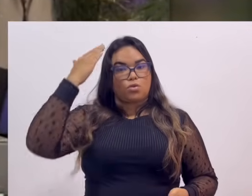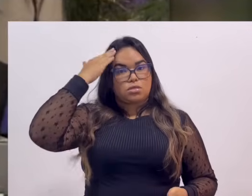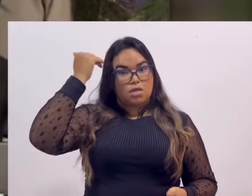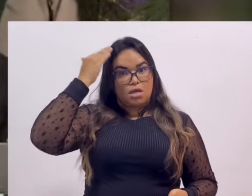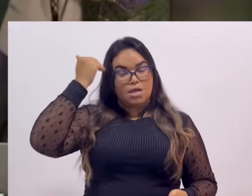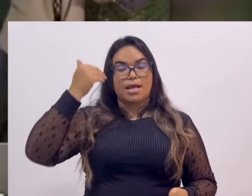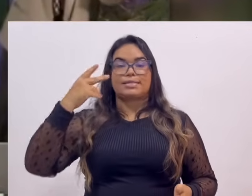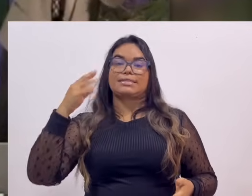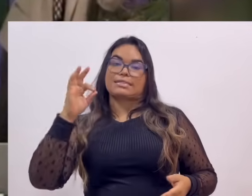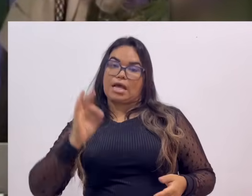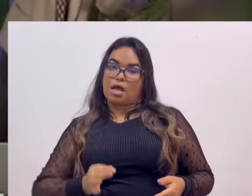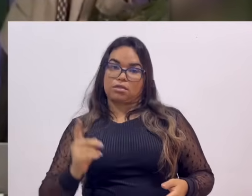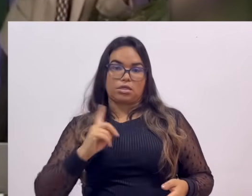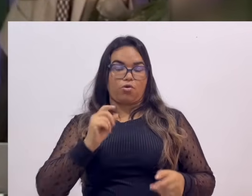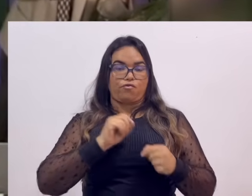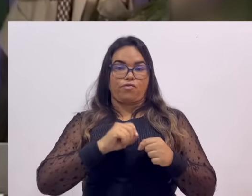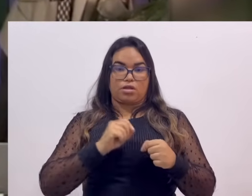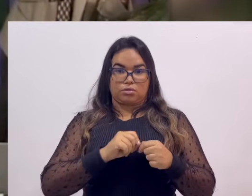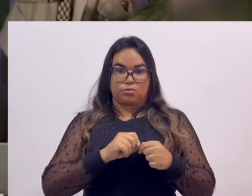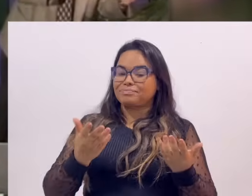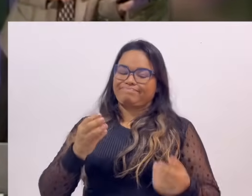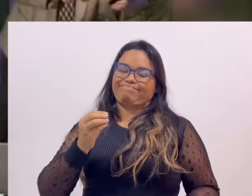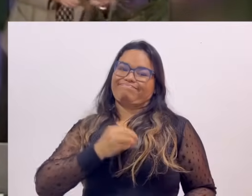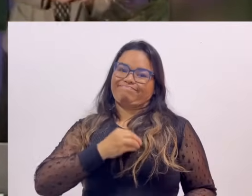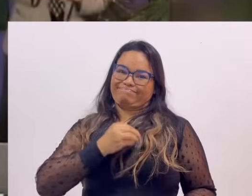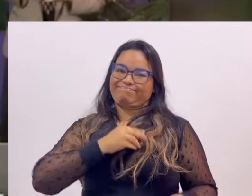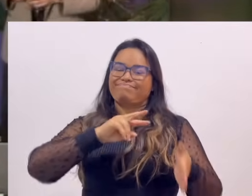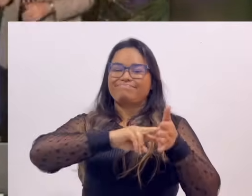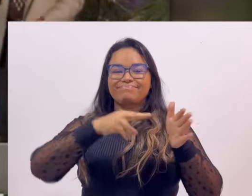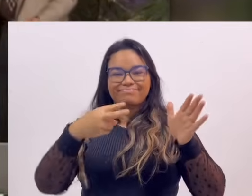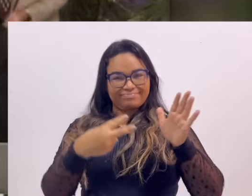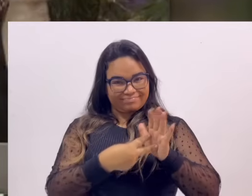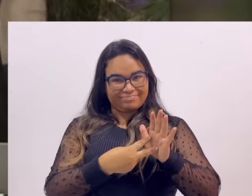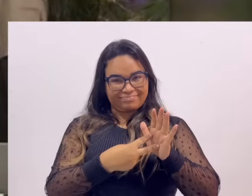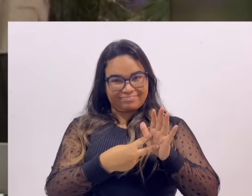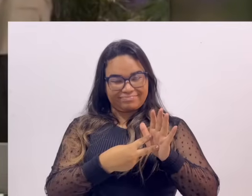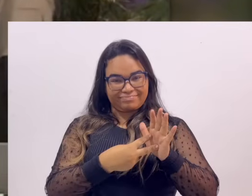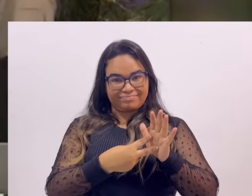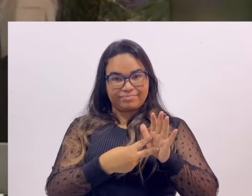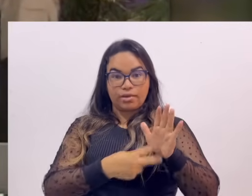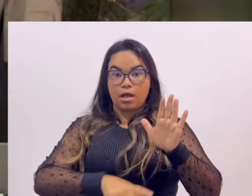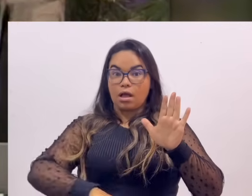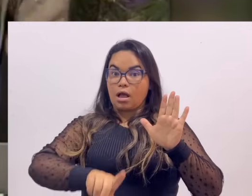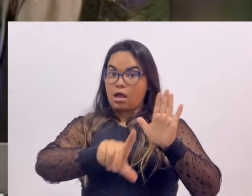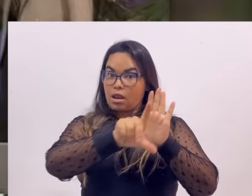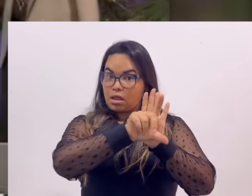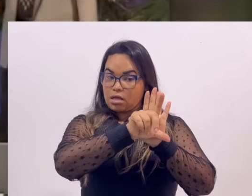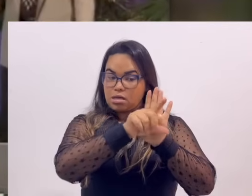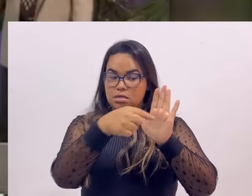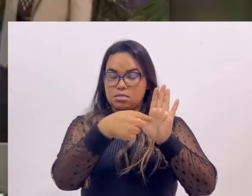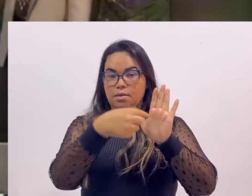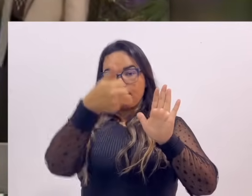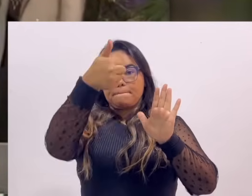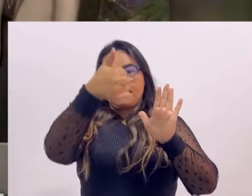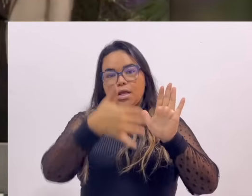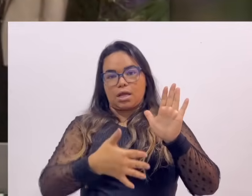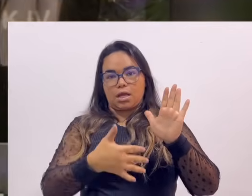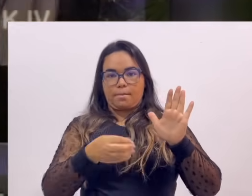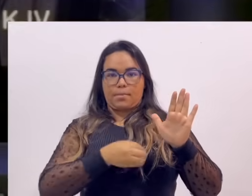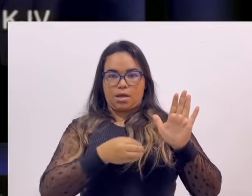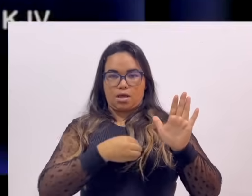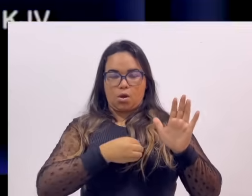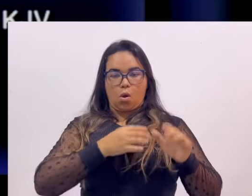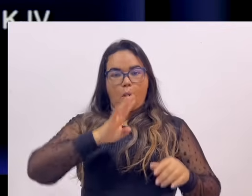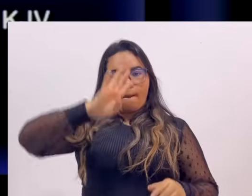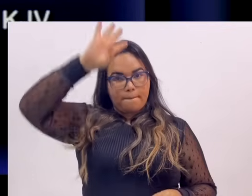e não faço, então para mim será o quê? Pecado. Ok. Então a lei me diz o que é pecado.